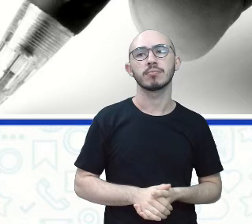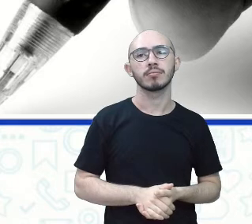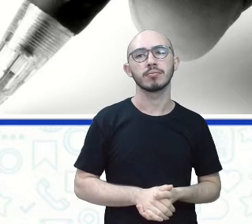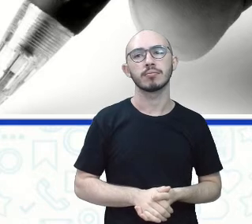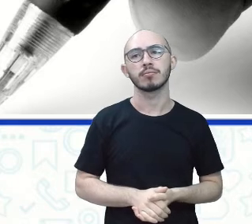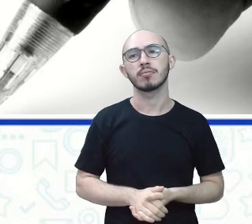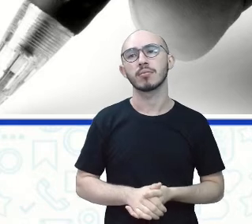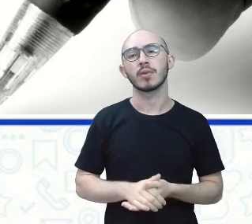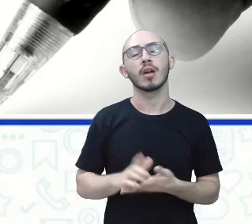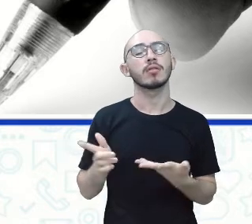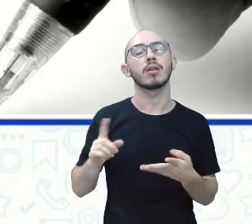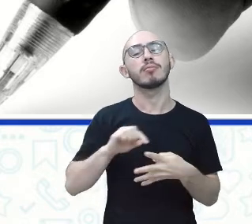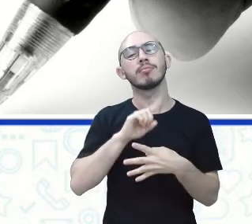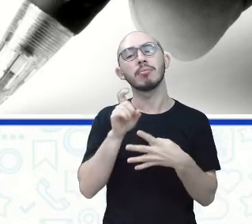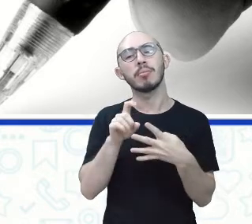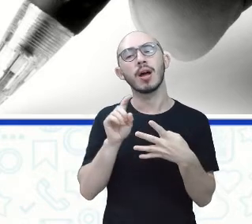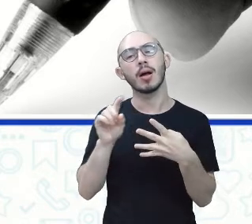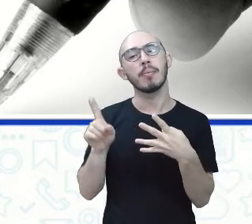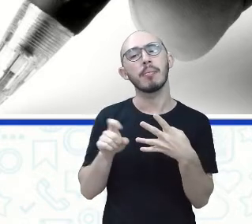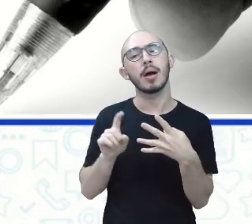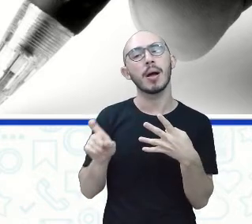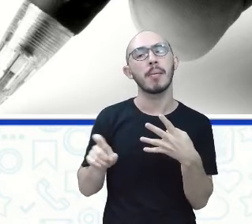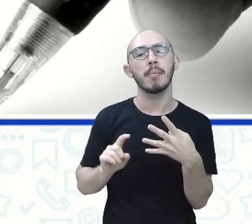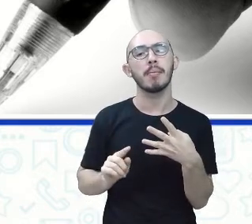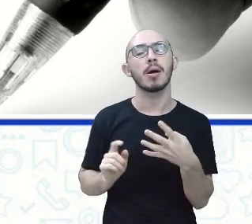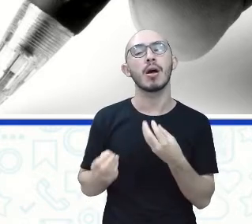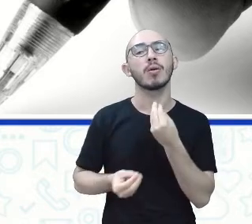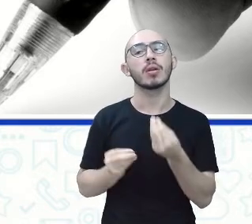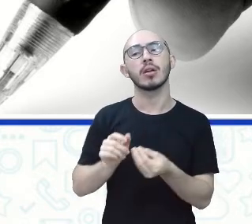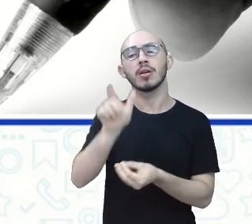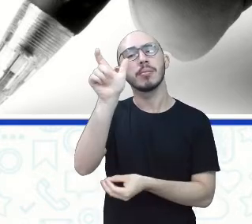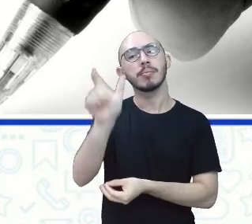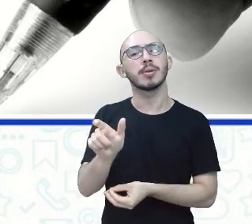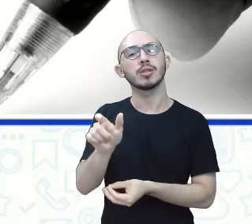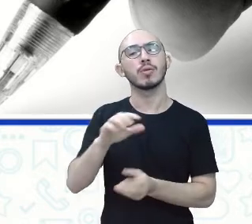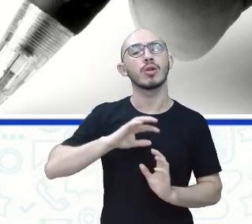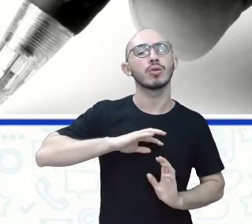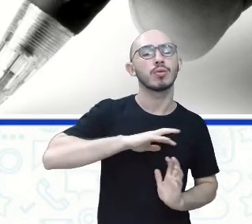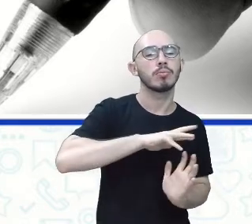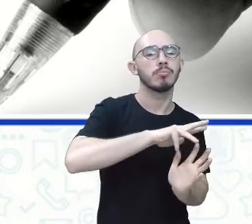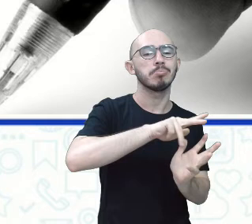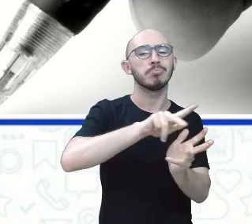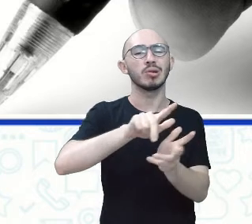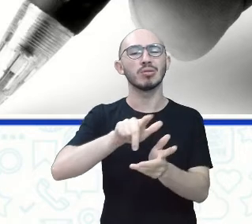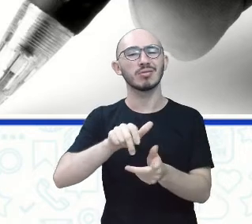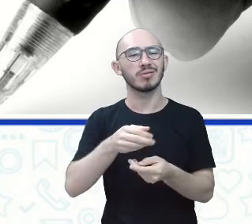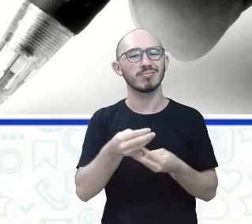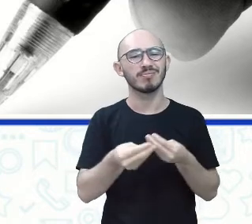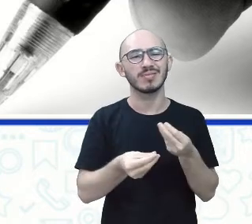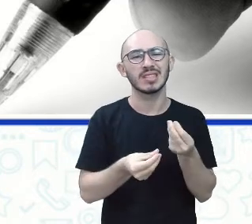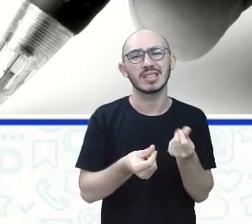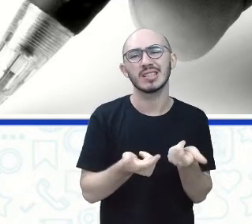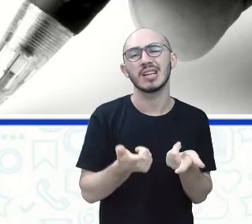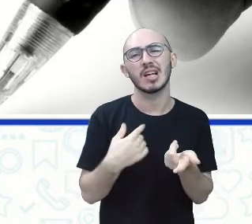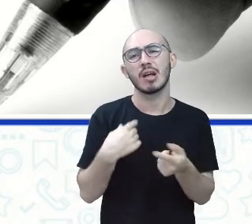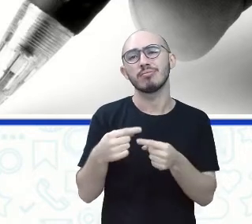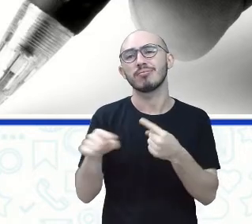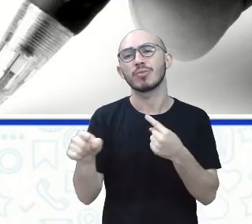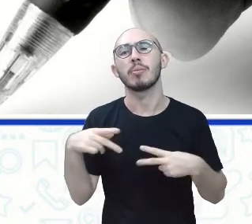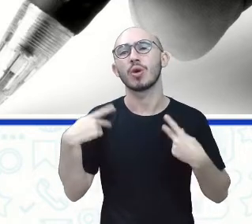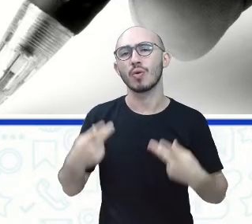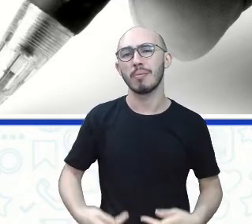questionando a posição do indivíduo num mundo que se tornava cada vez mais artificial e